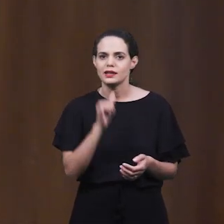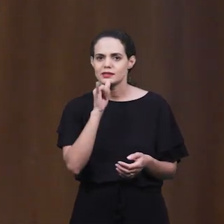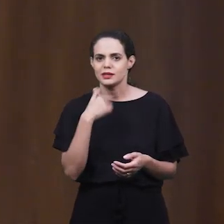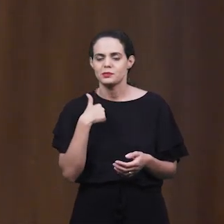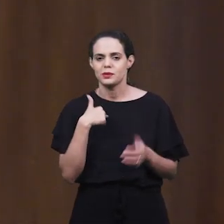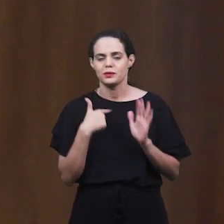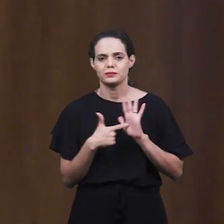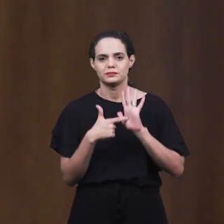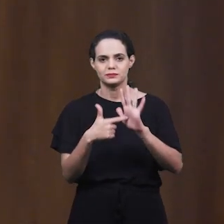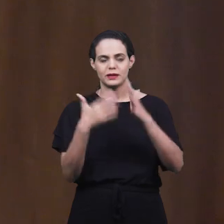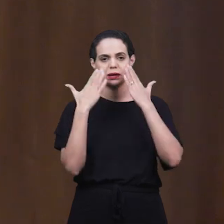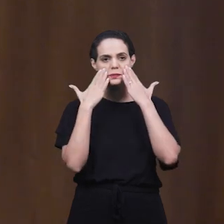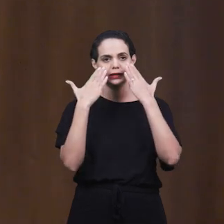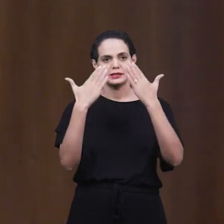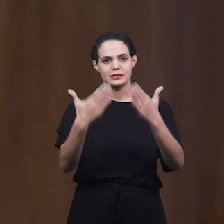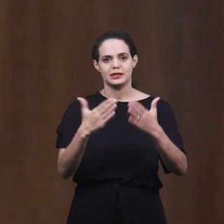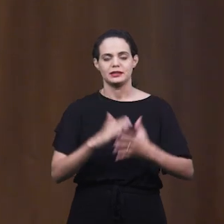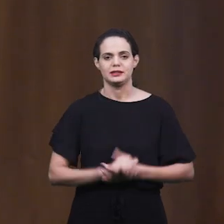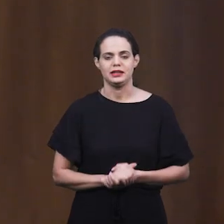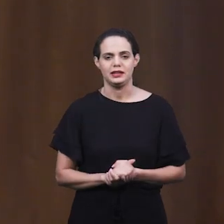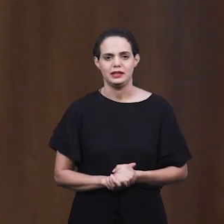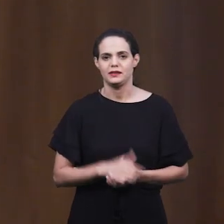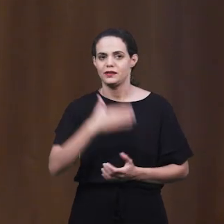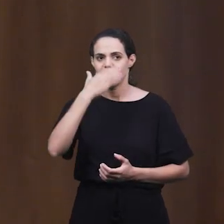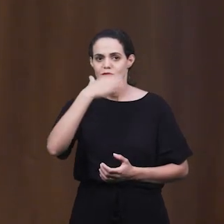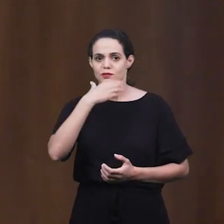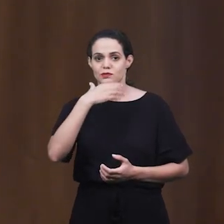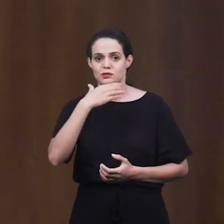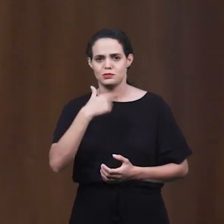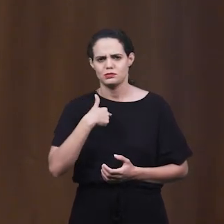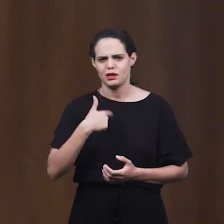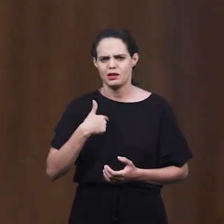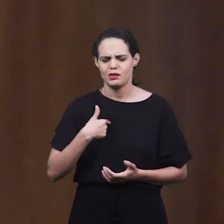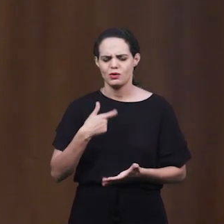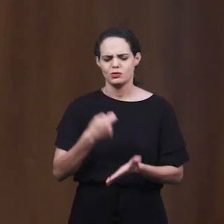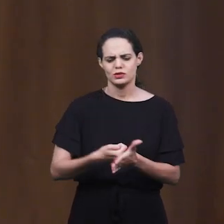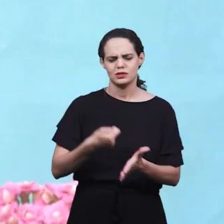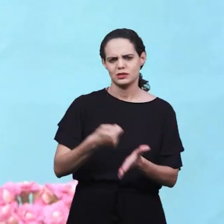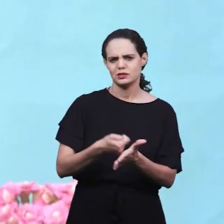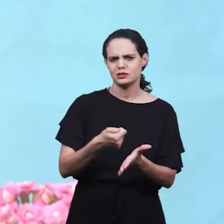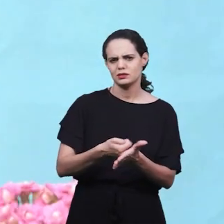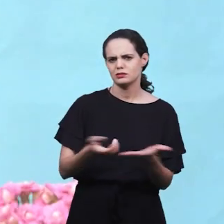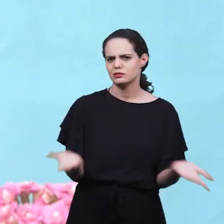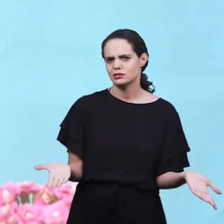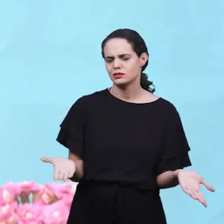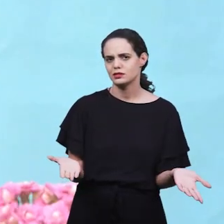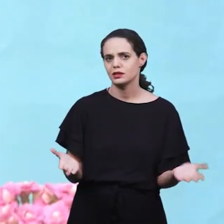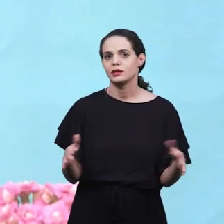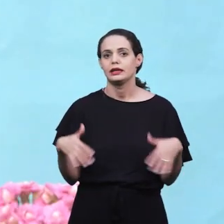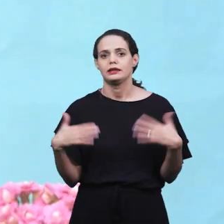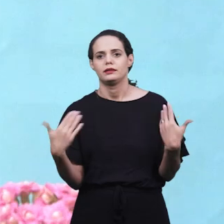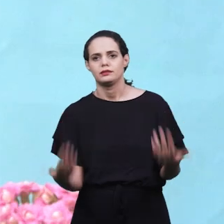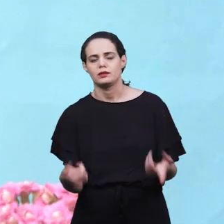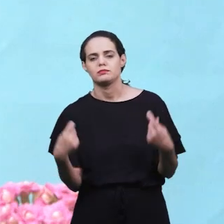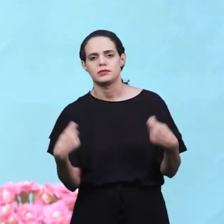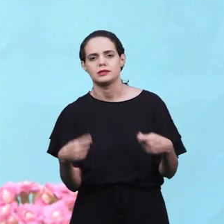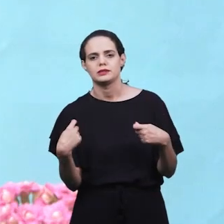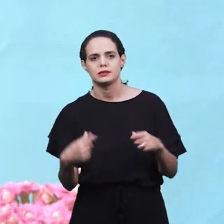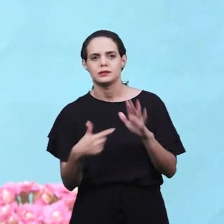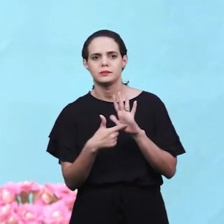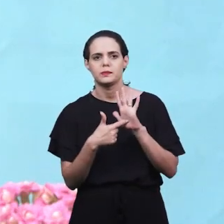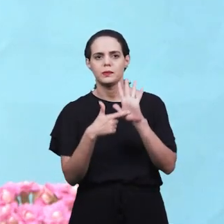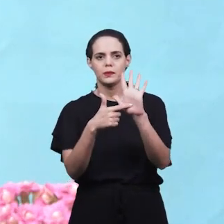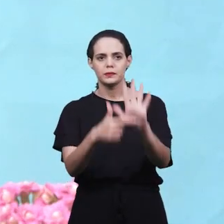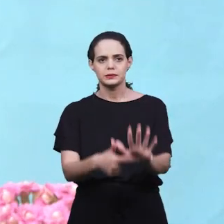outro legume para o meu filho. Mas e aí, eu devo insistir? Então, devemos apresentar o alimento em